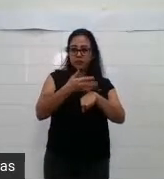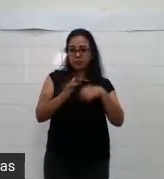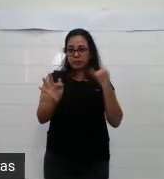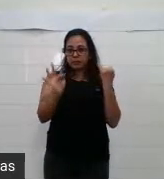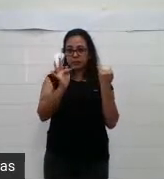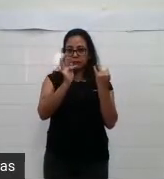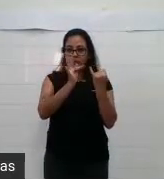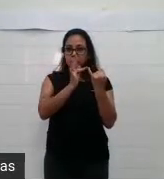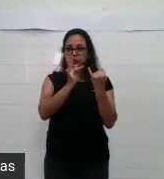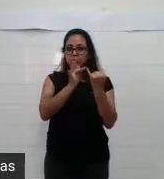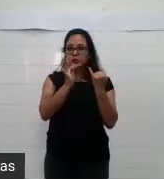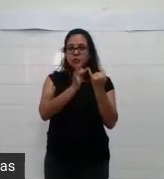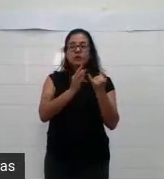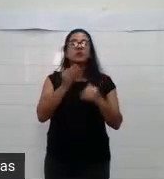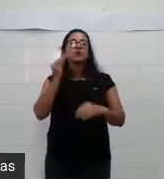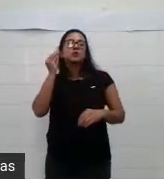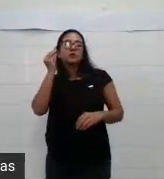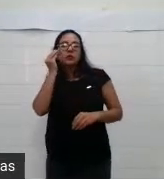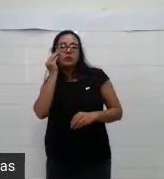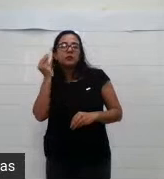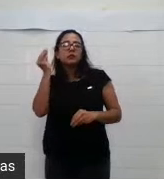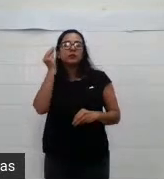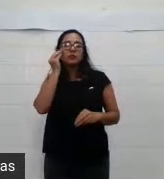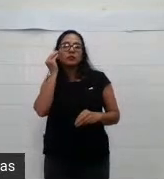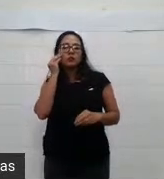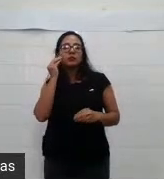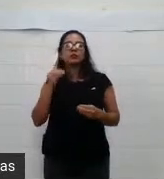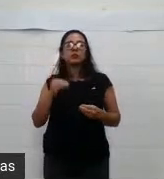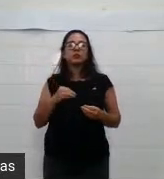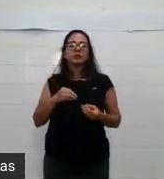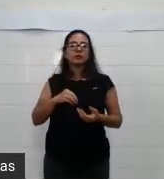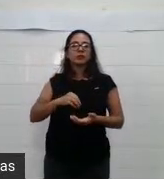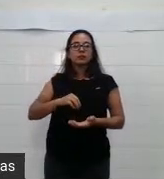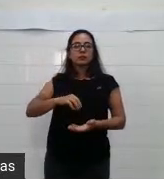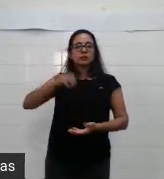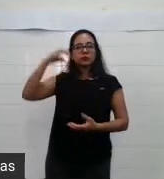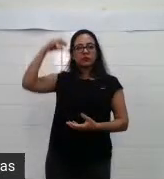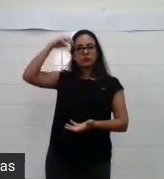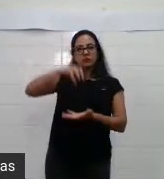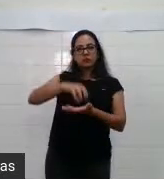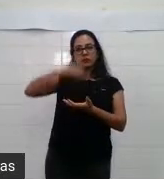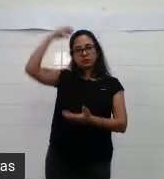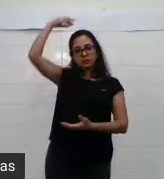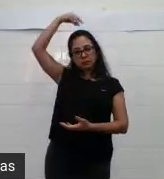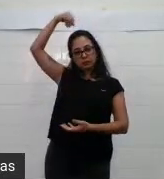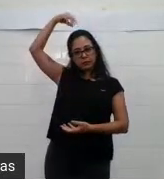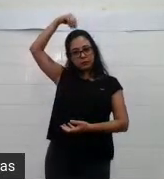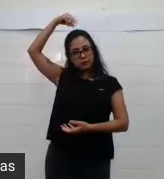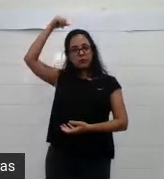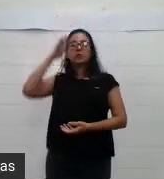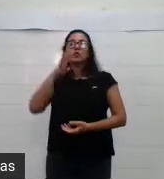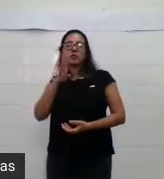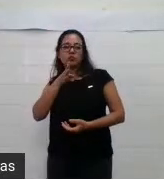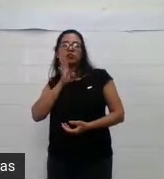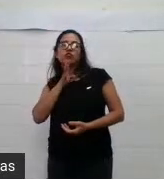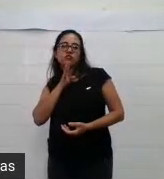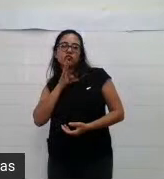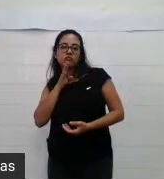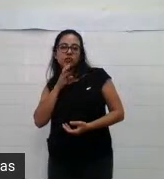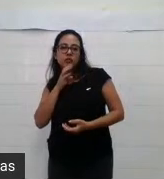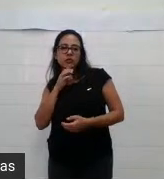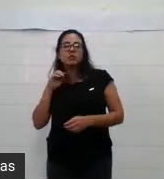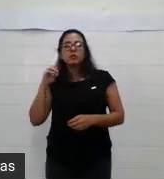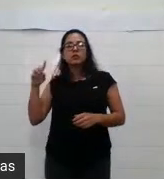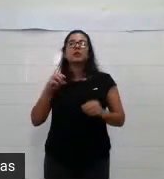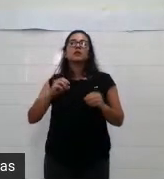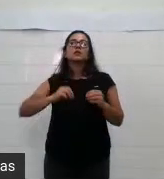vem experimentando no campo São Cristóvão, né, que eu conheço mais de perto, é tentar justamente